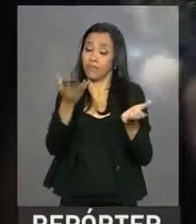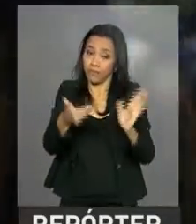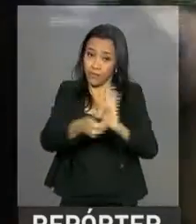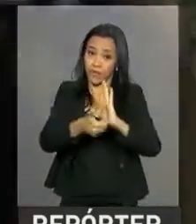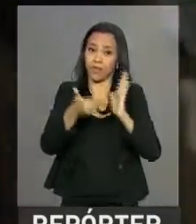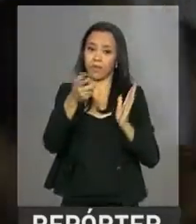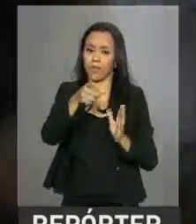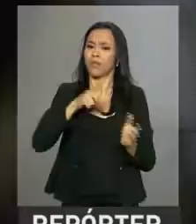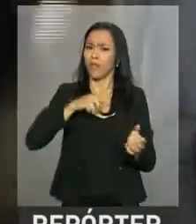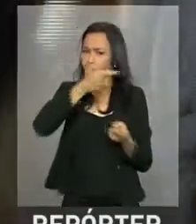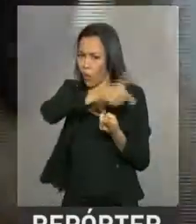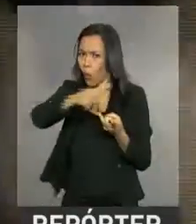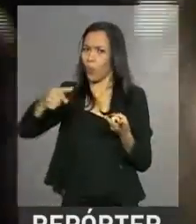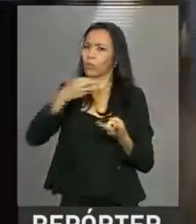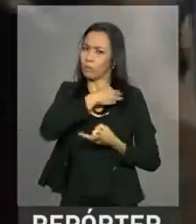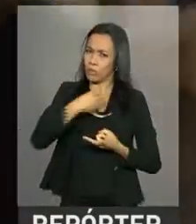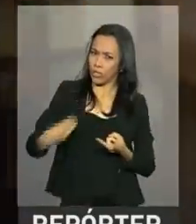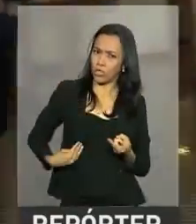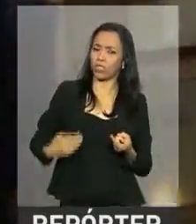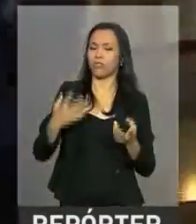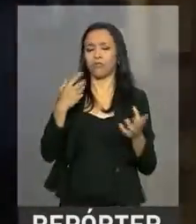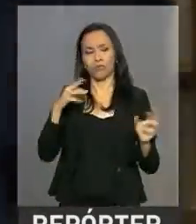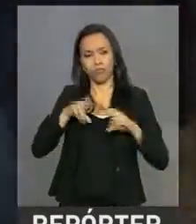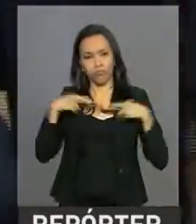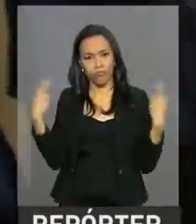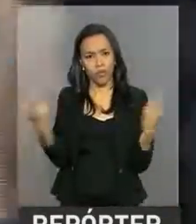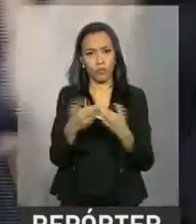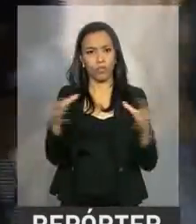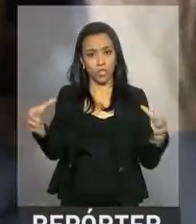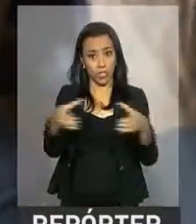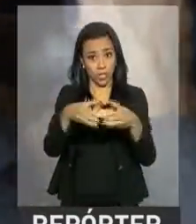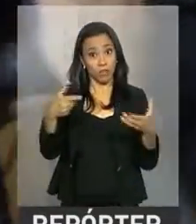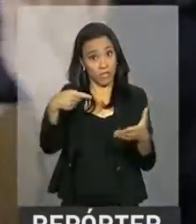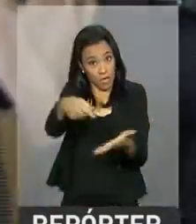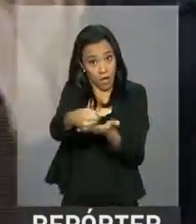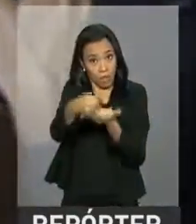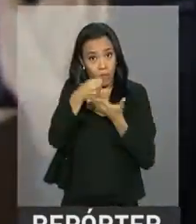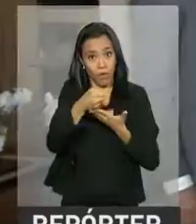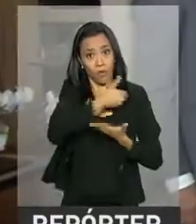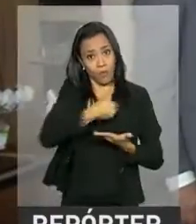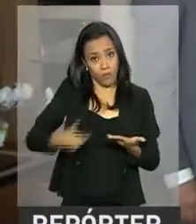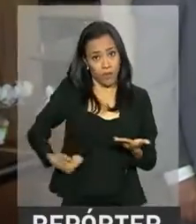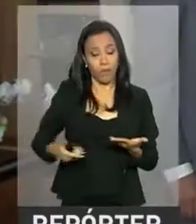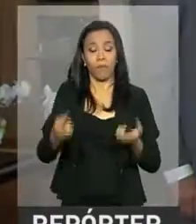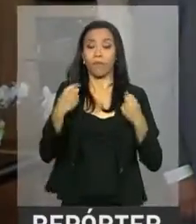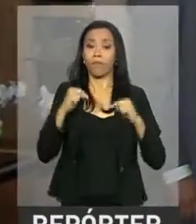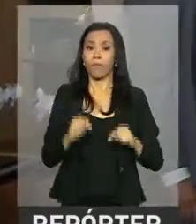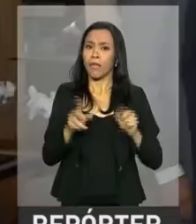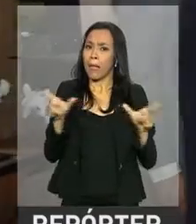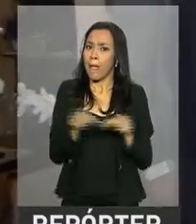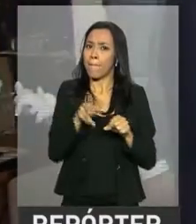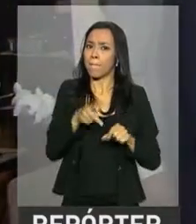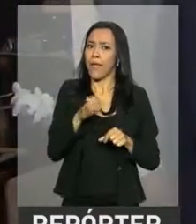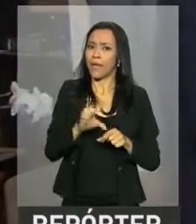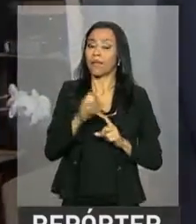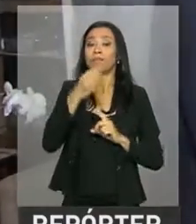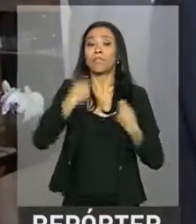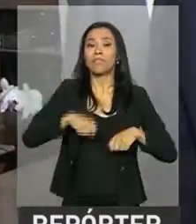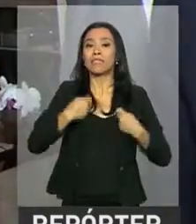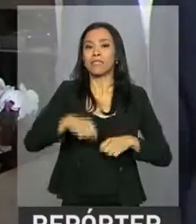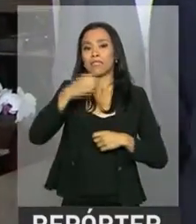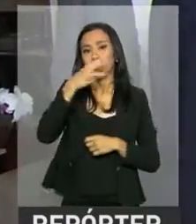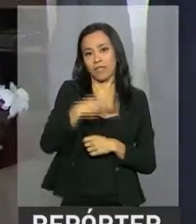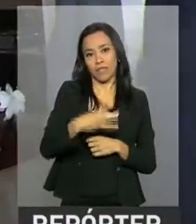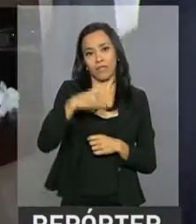ministros também participaram da reunião com os deputados da base aliada do governo por se tratar de uma pec são necessários 308 votos